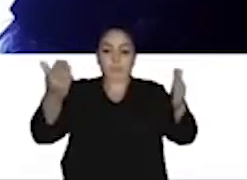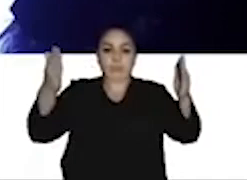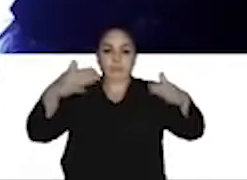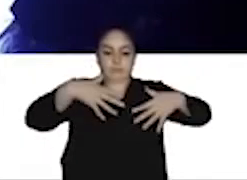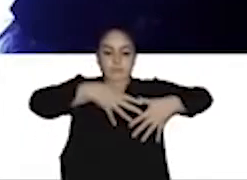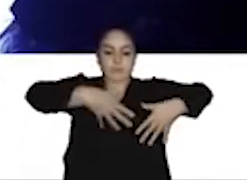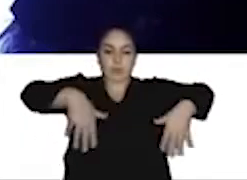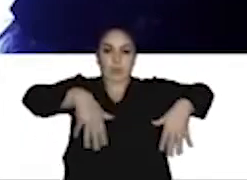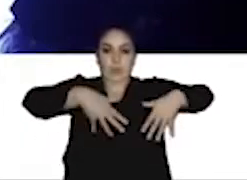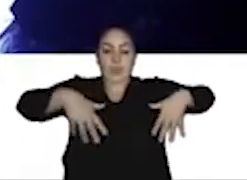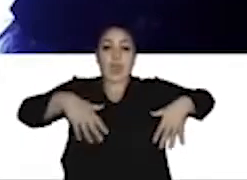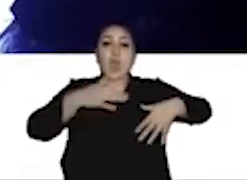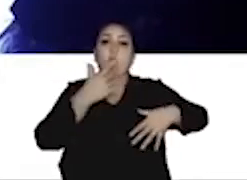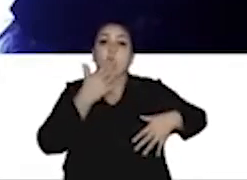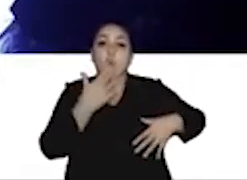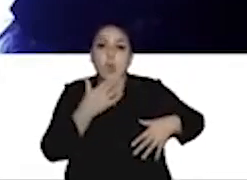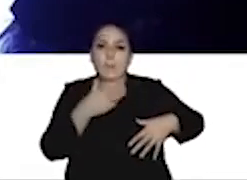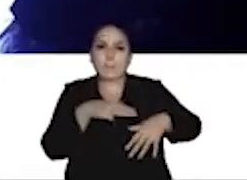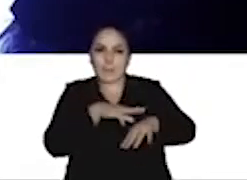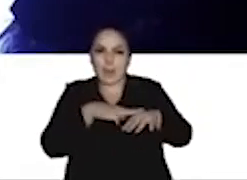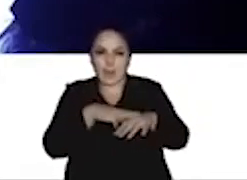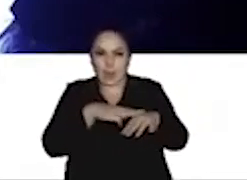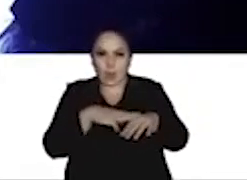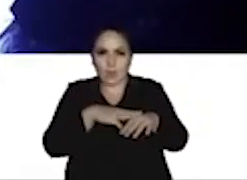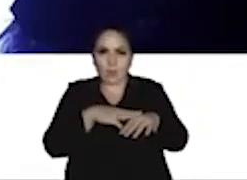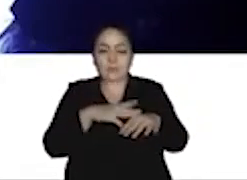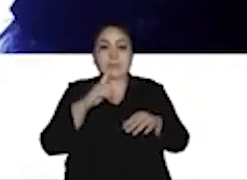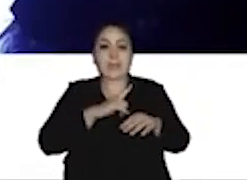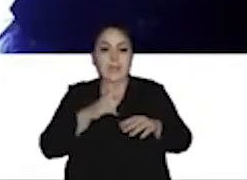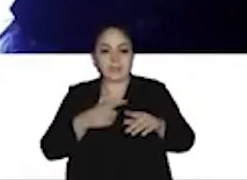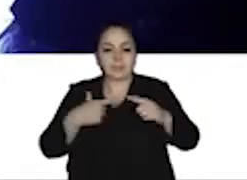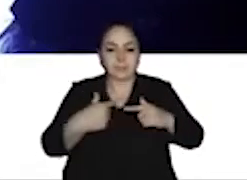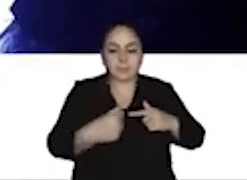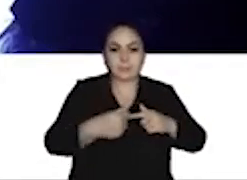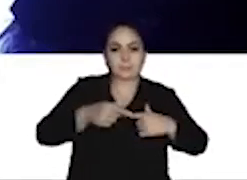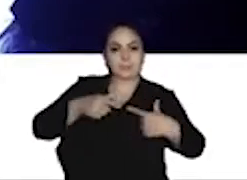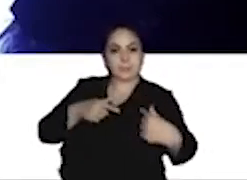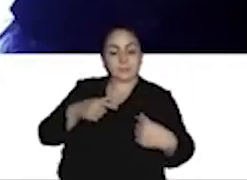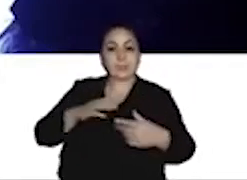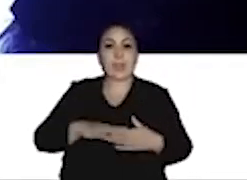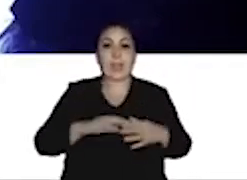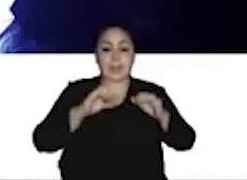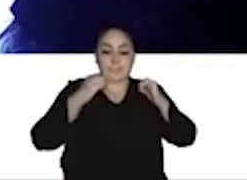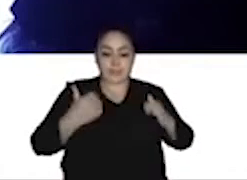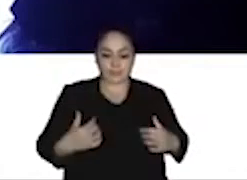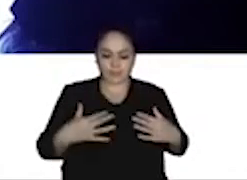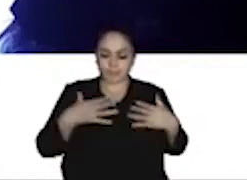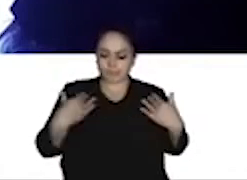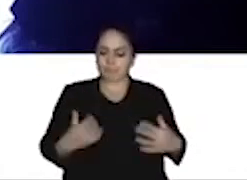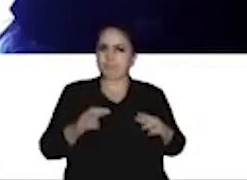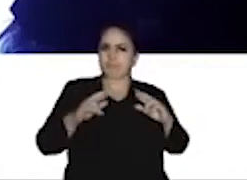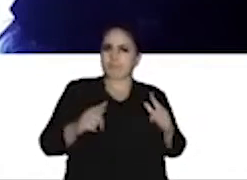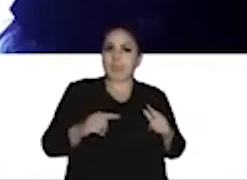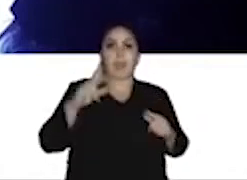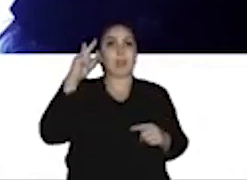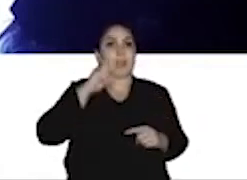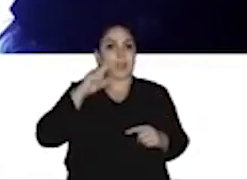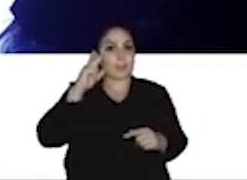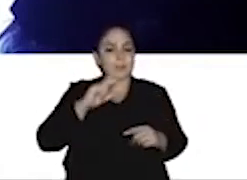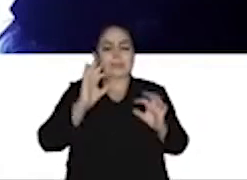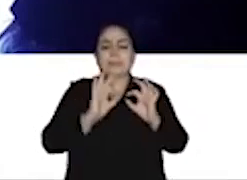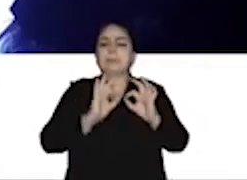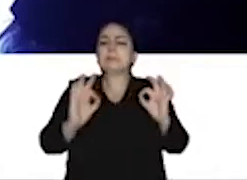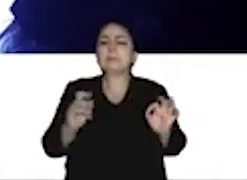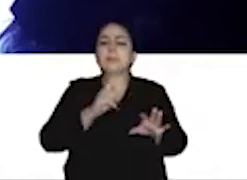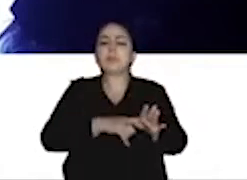por cortinas em tons areia, por onde o elenco irá entrar e sair. Os figurinos são rústicos, lembrando trajes